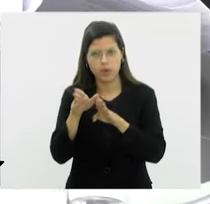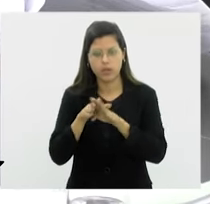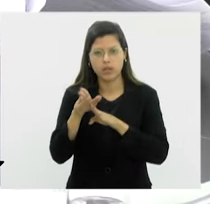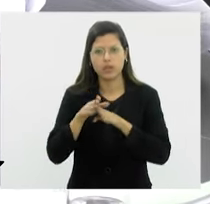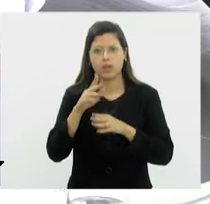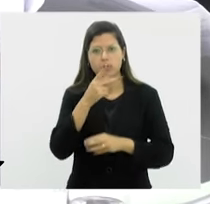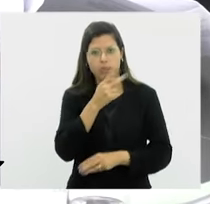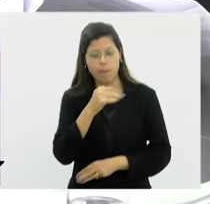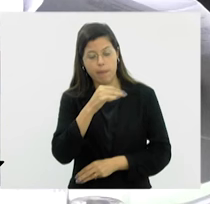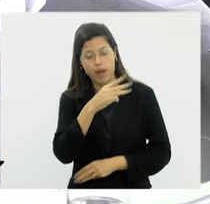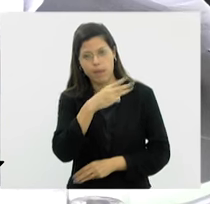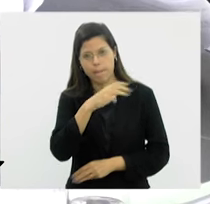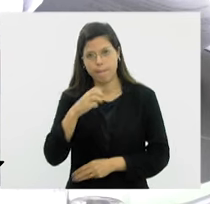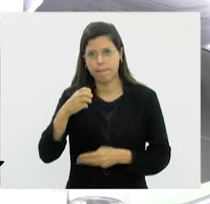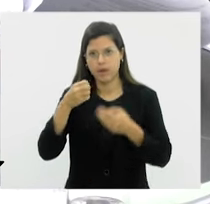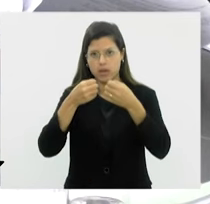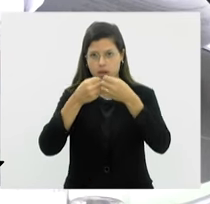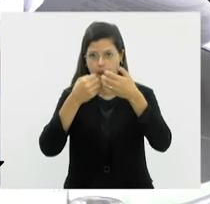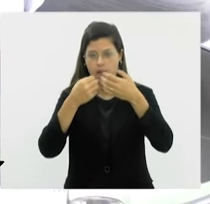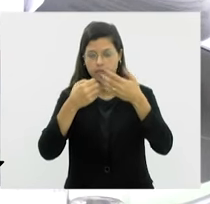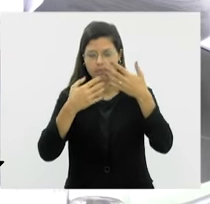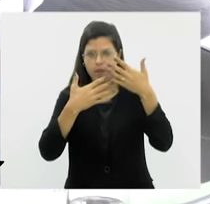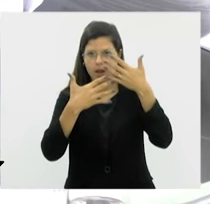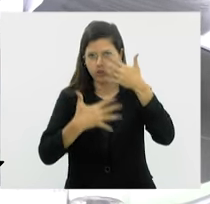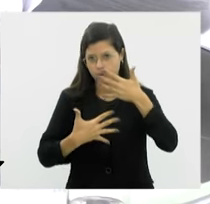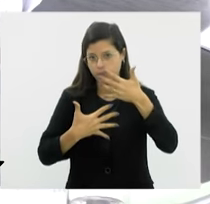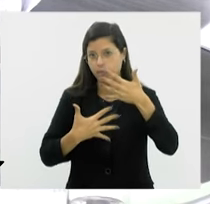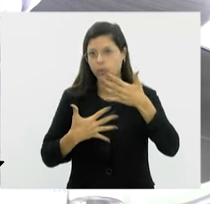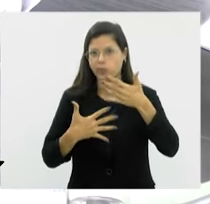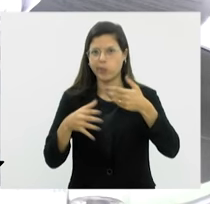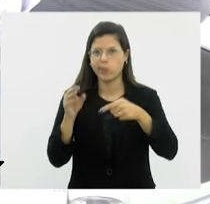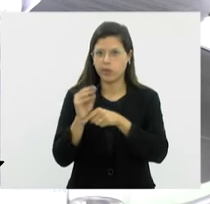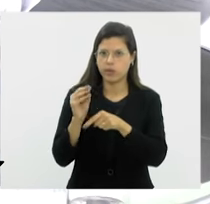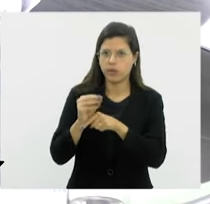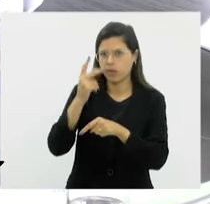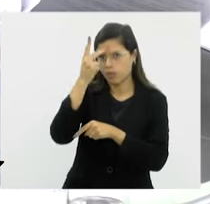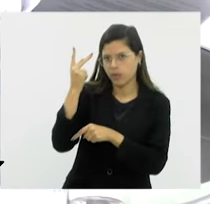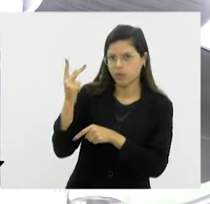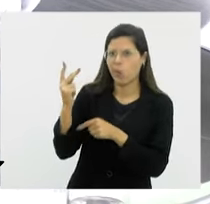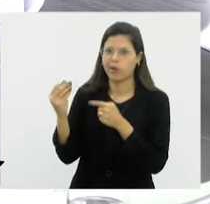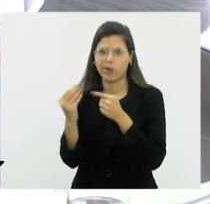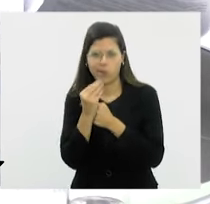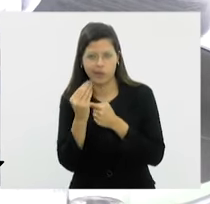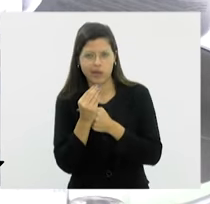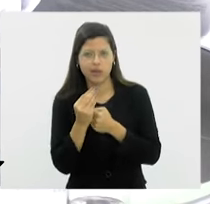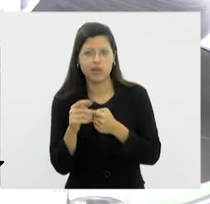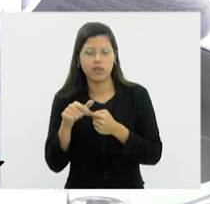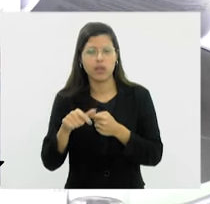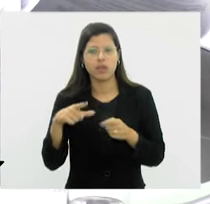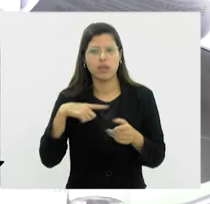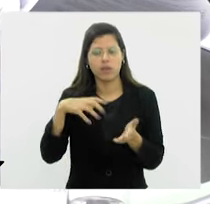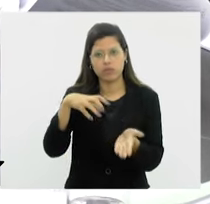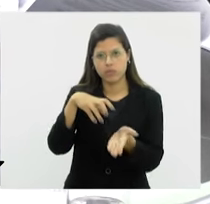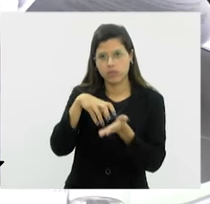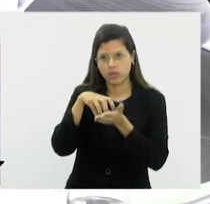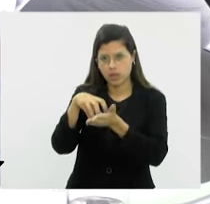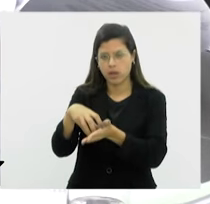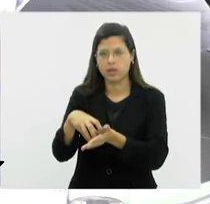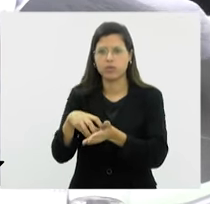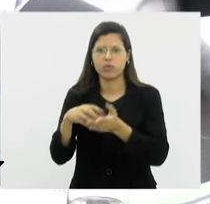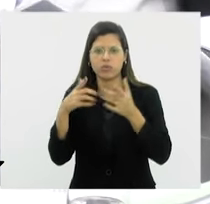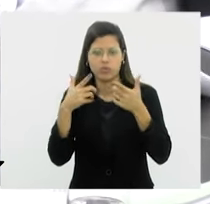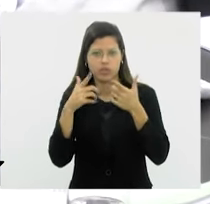atípicos, cuidando de quem cuida, e institui os centros especializados de proteção especial às mães e pais atípicos